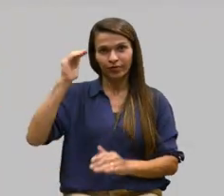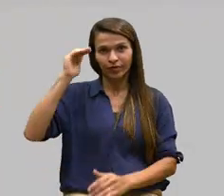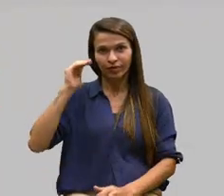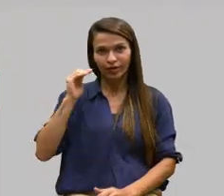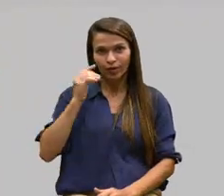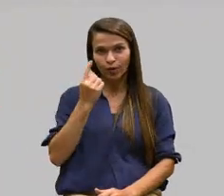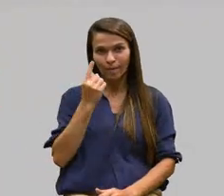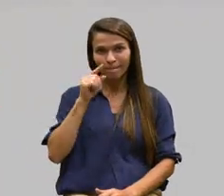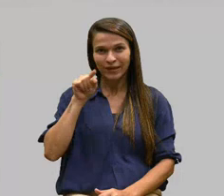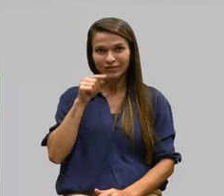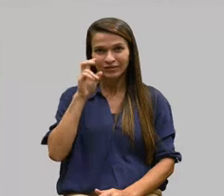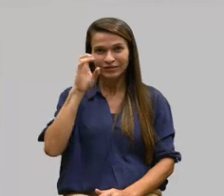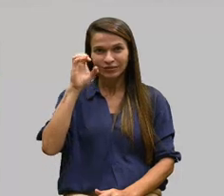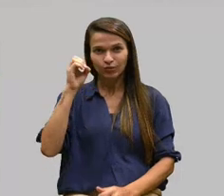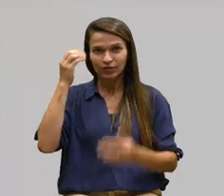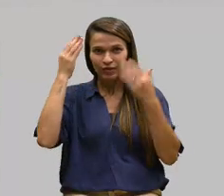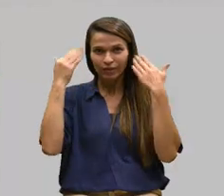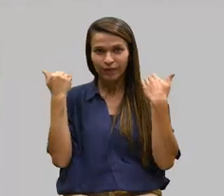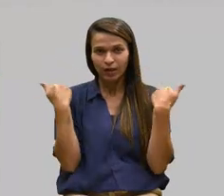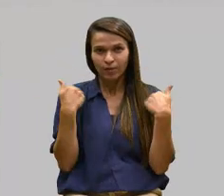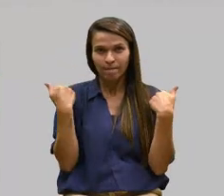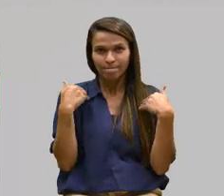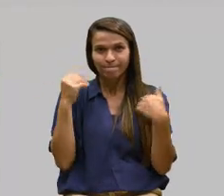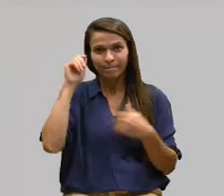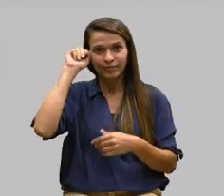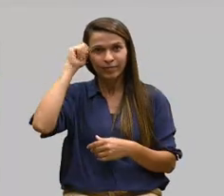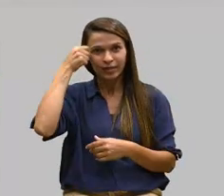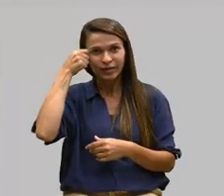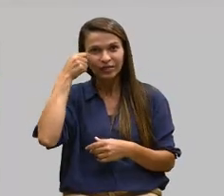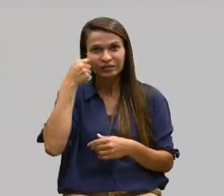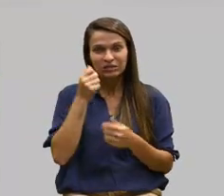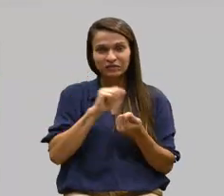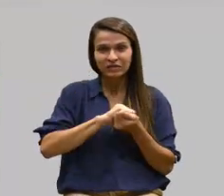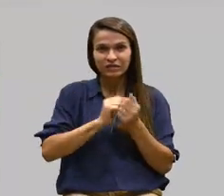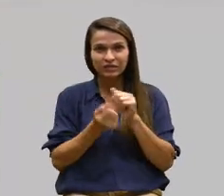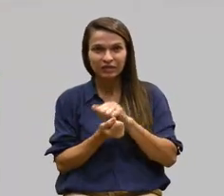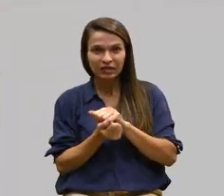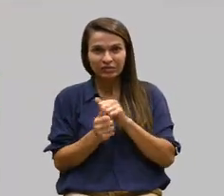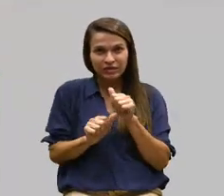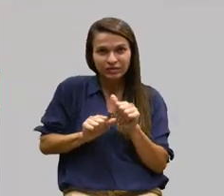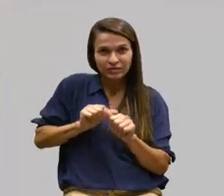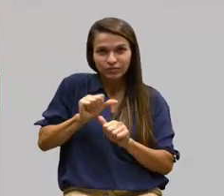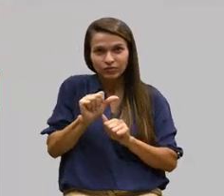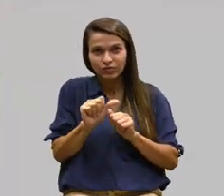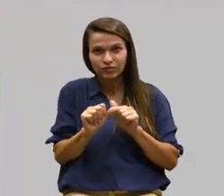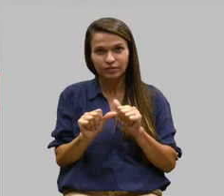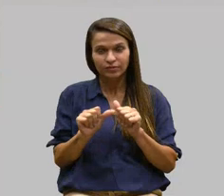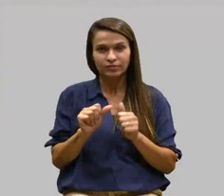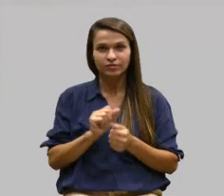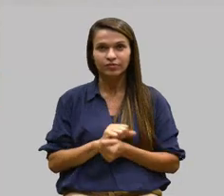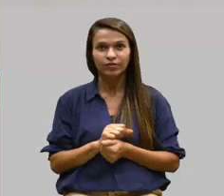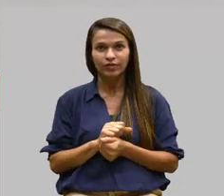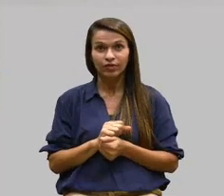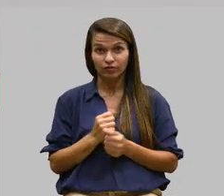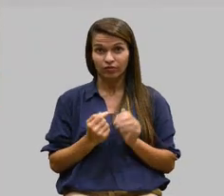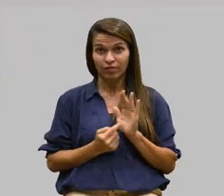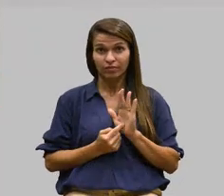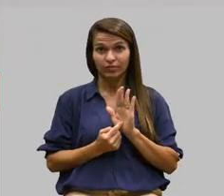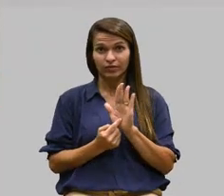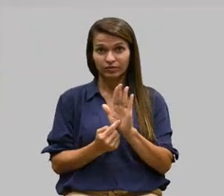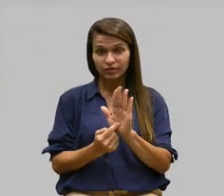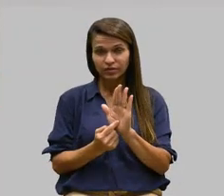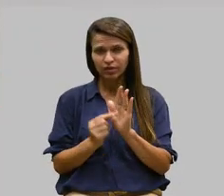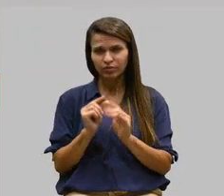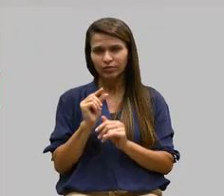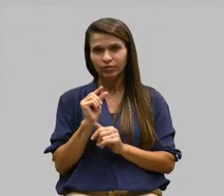metro e 50 que cabelos preto no ombro né a gente vai se adaptando a essas mudanças aí eu vou me apresentar um pouquinho